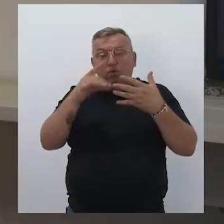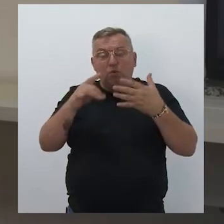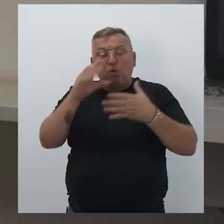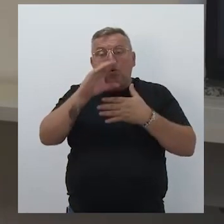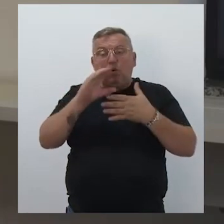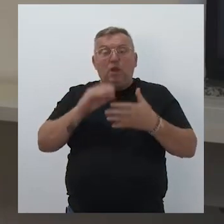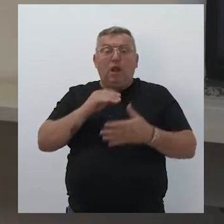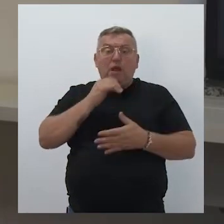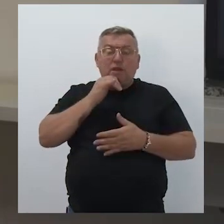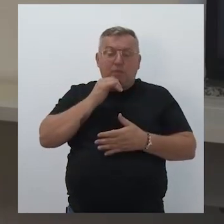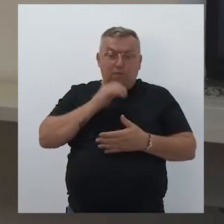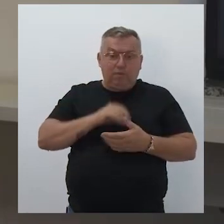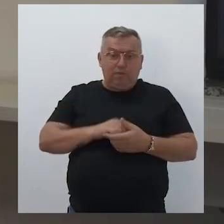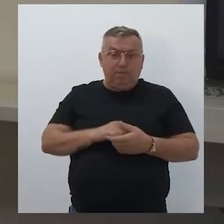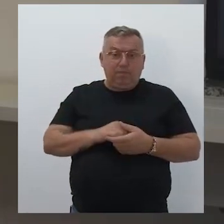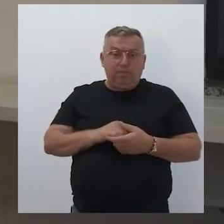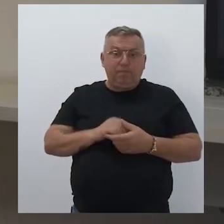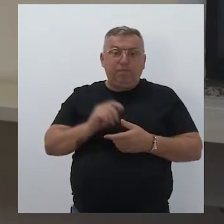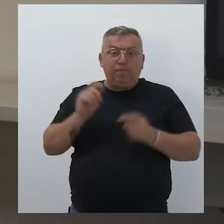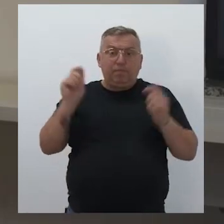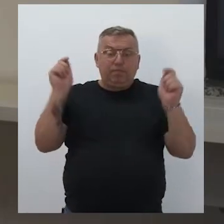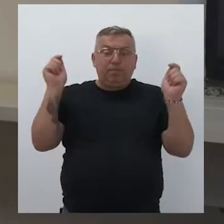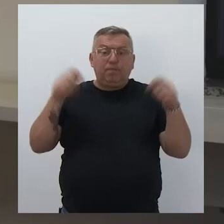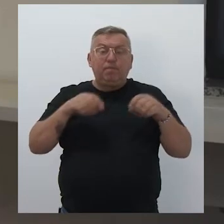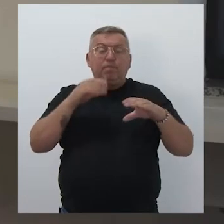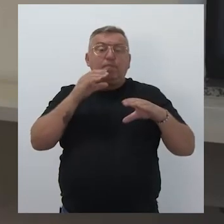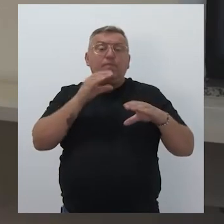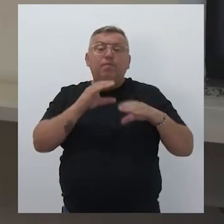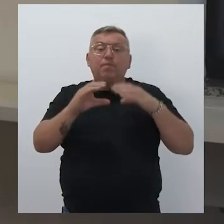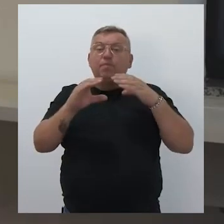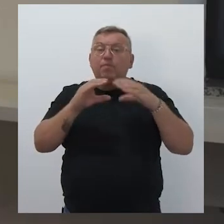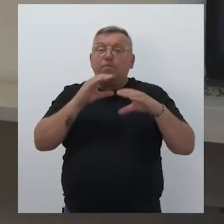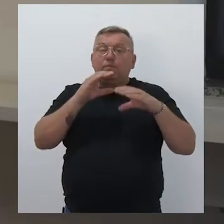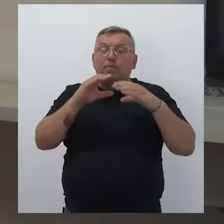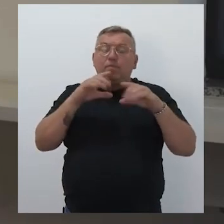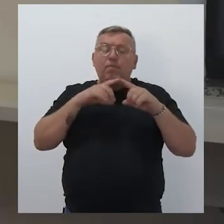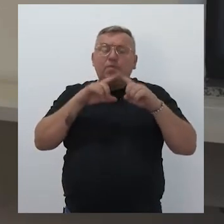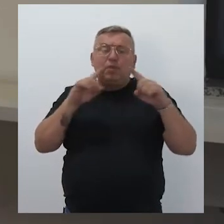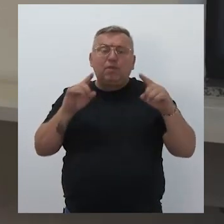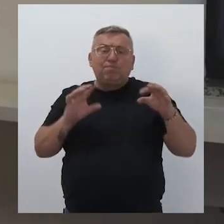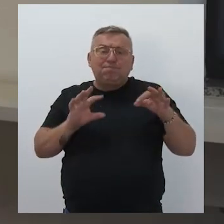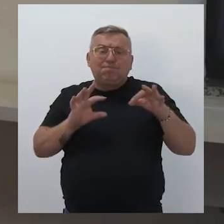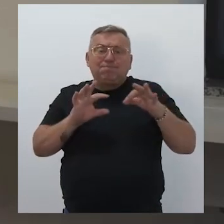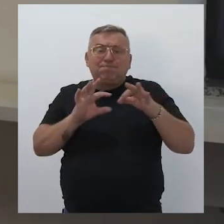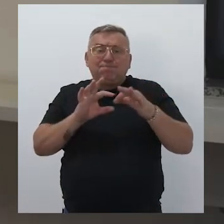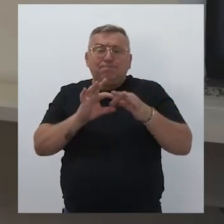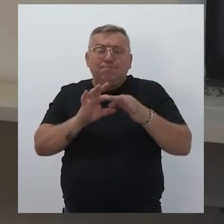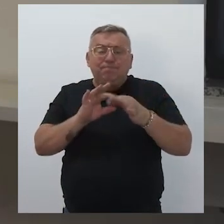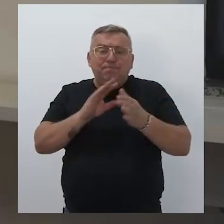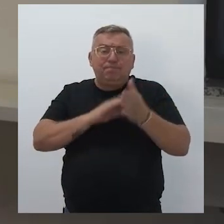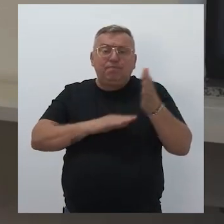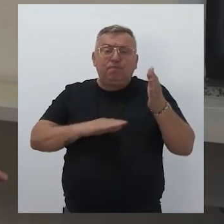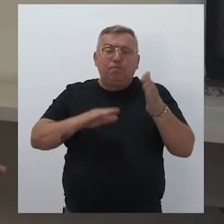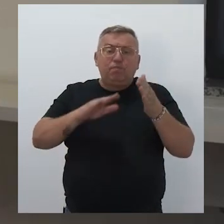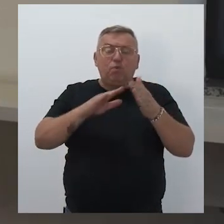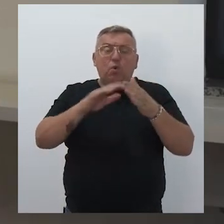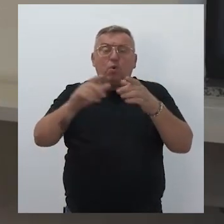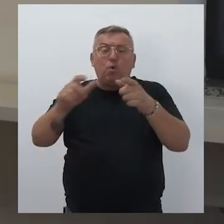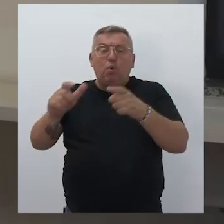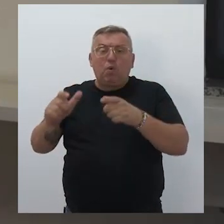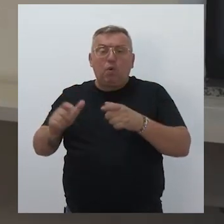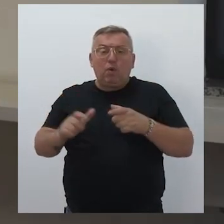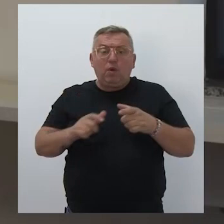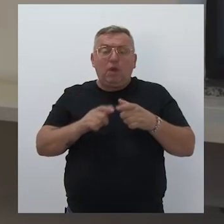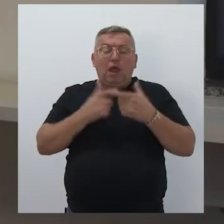Por exemplo, essa capacidade de comunicação está muito vinculada com toda a área